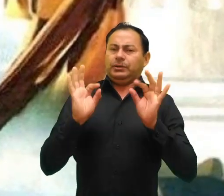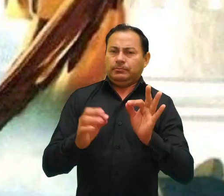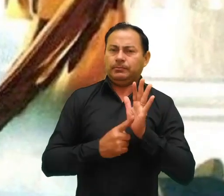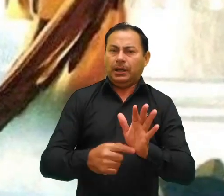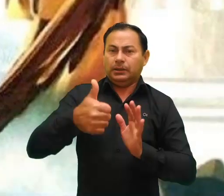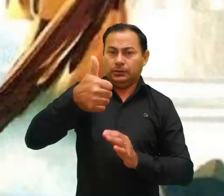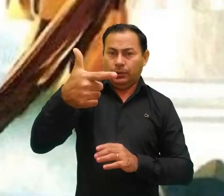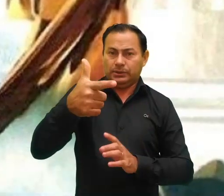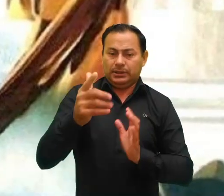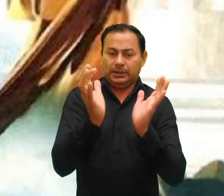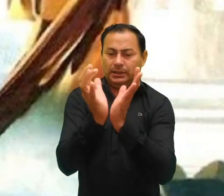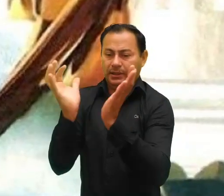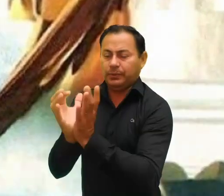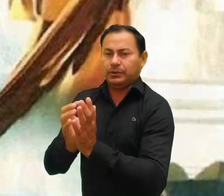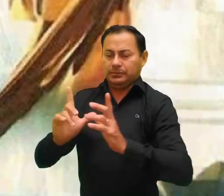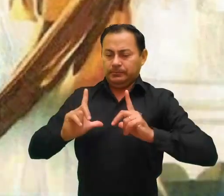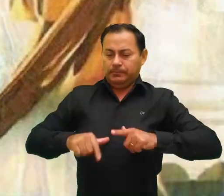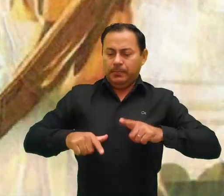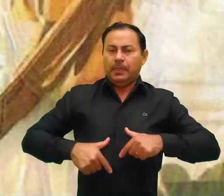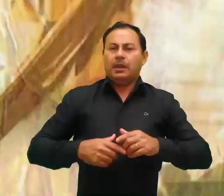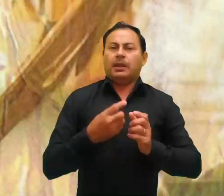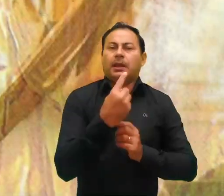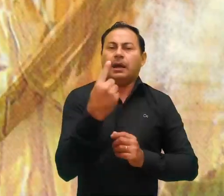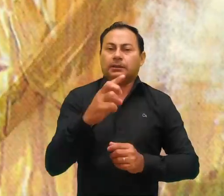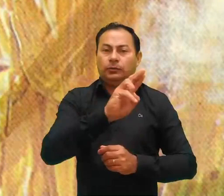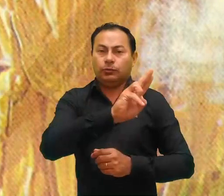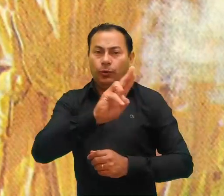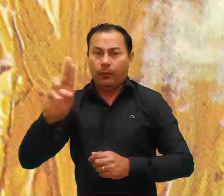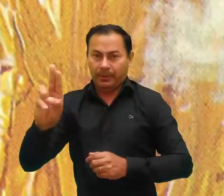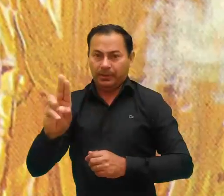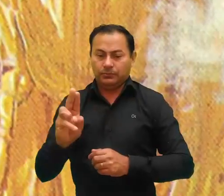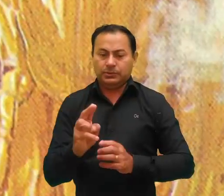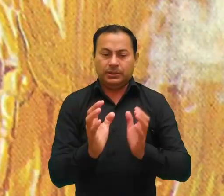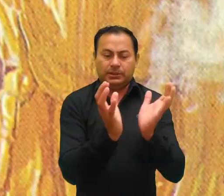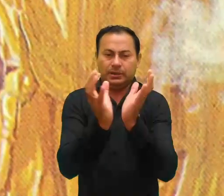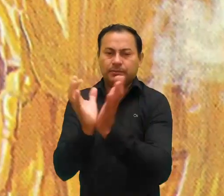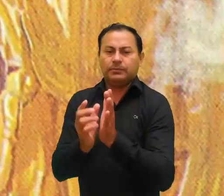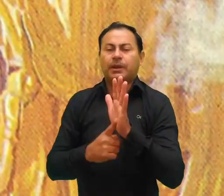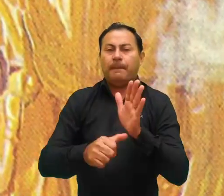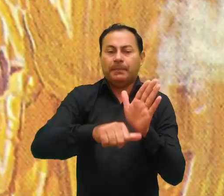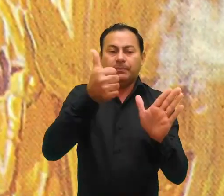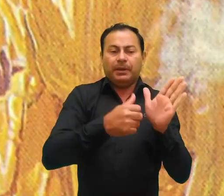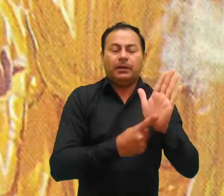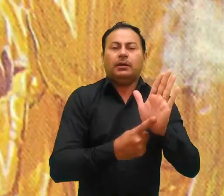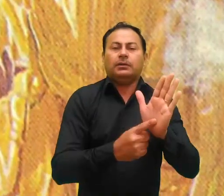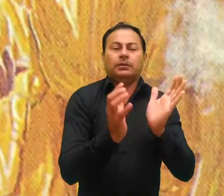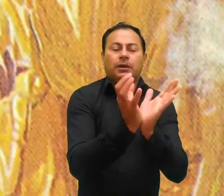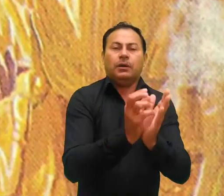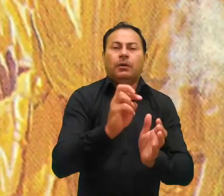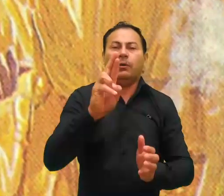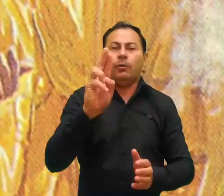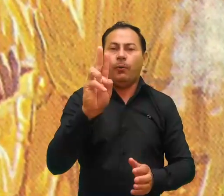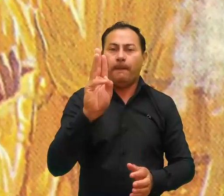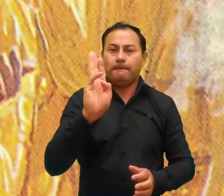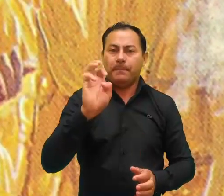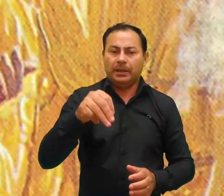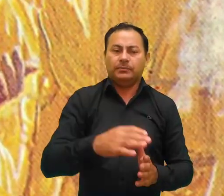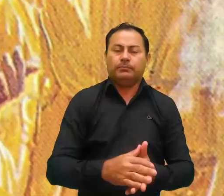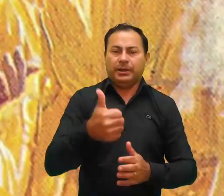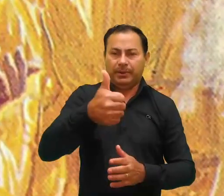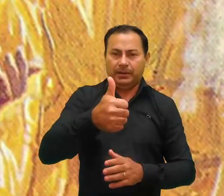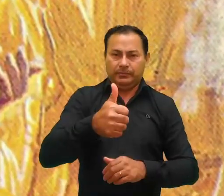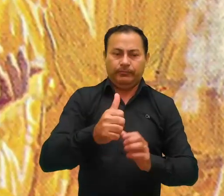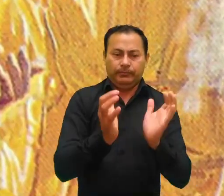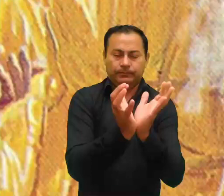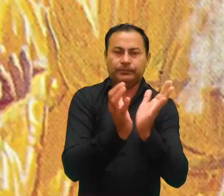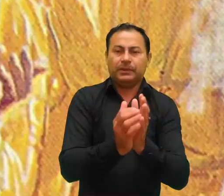Israel. Cada nome de tribo possui um significado, e a primeira joia representava a tribo de Ruben. A primeira tribo, que